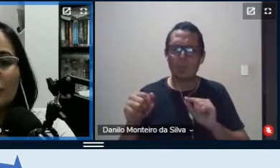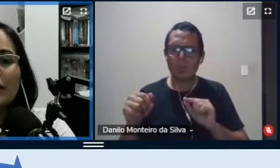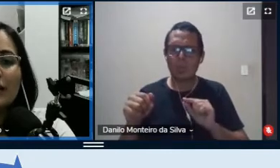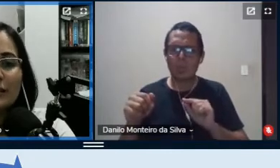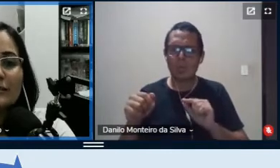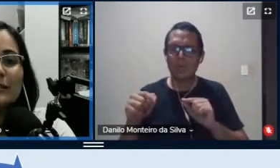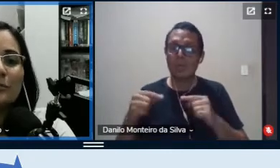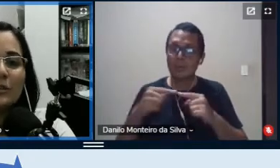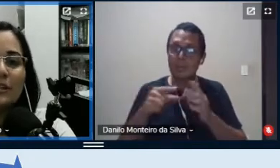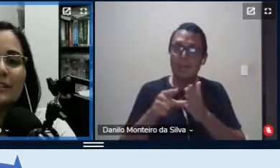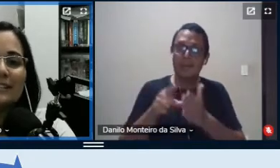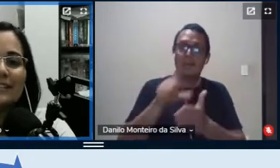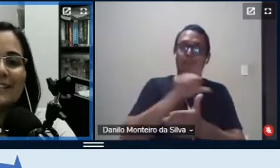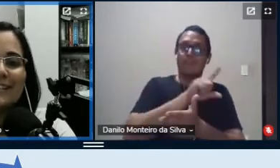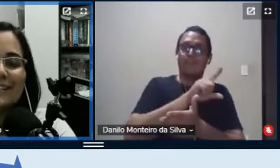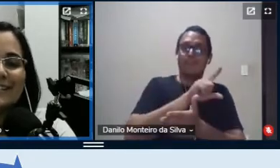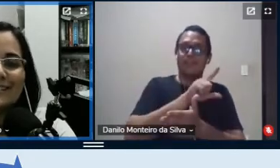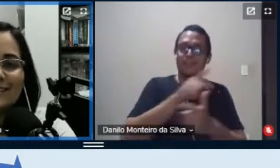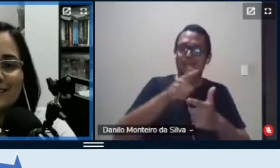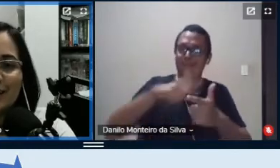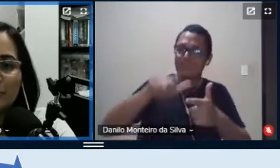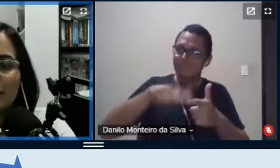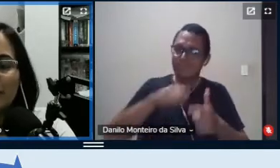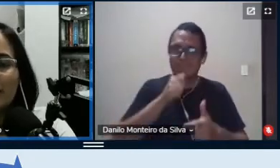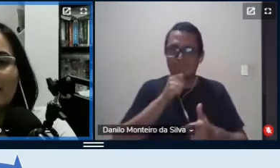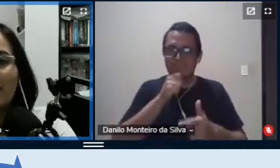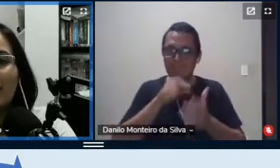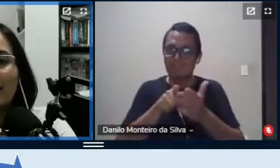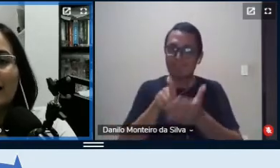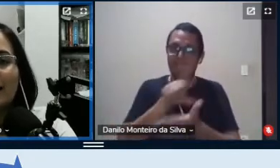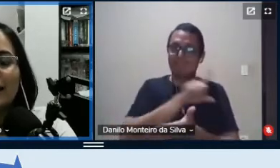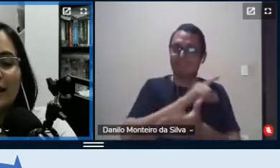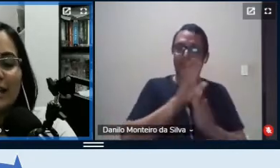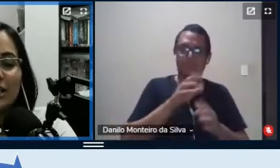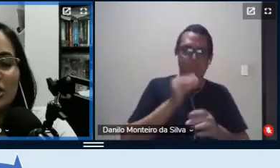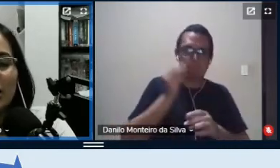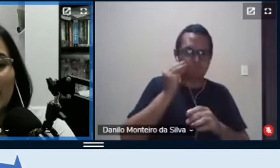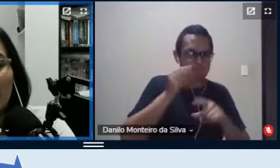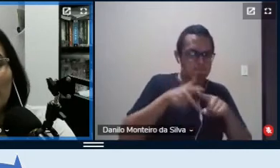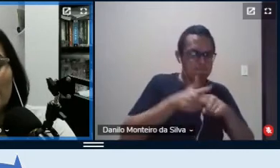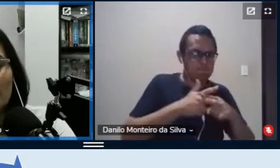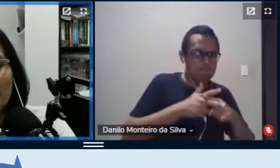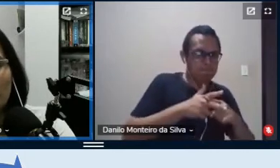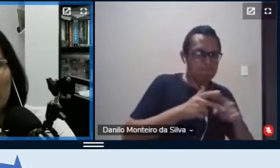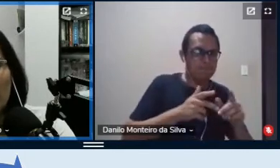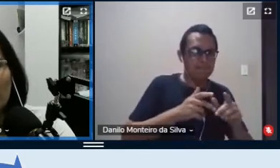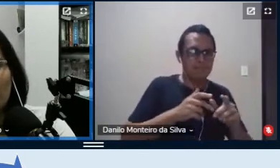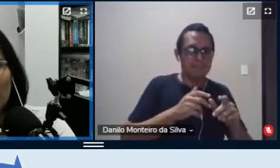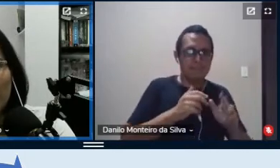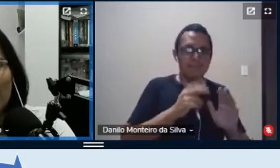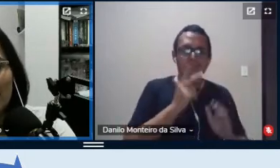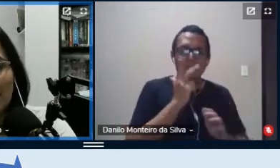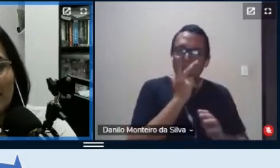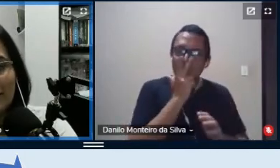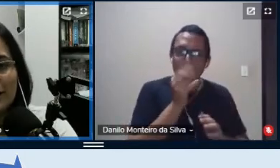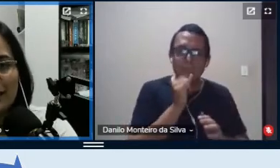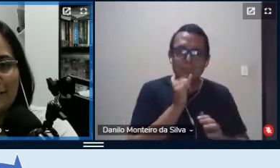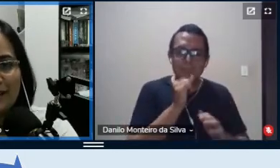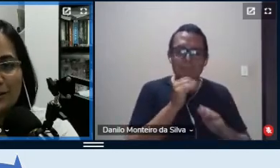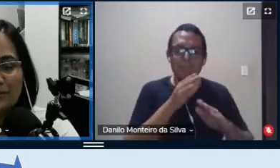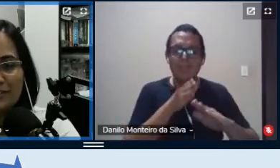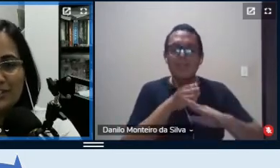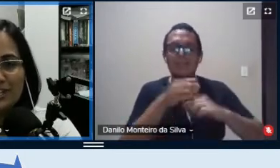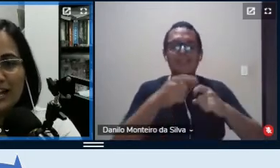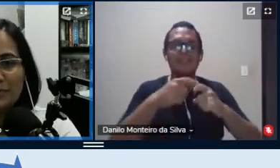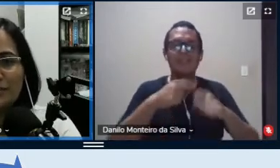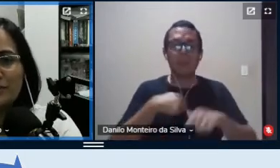coisas mostrarem que estão ruins, sabe? Aquele check-up que você faz no médico, né? Aqui já tá